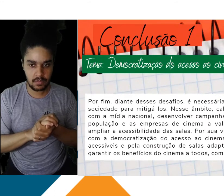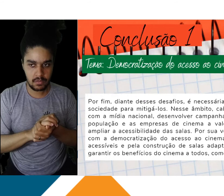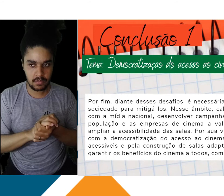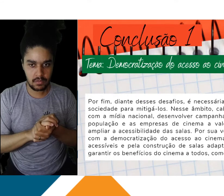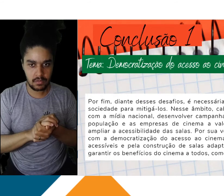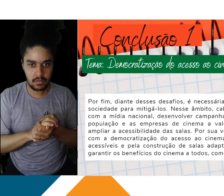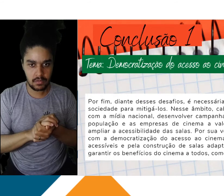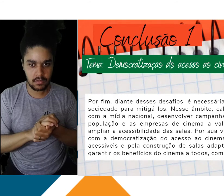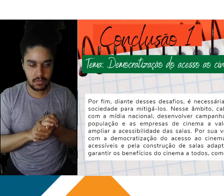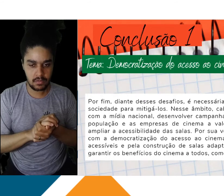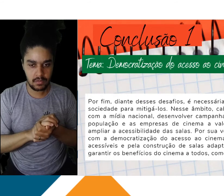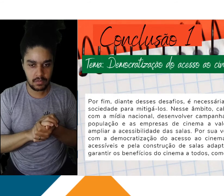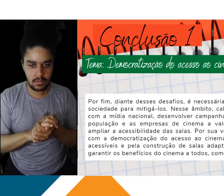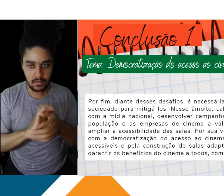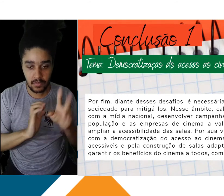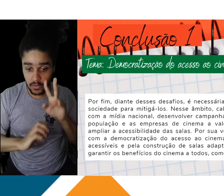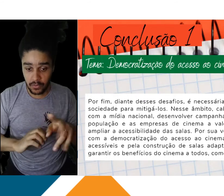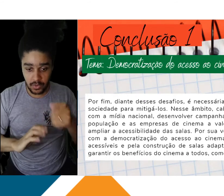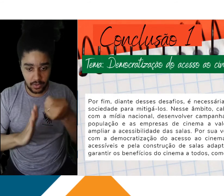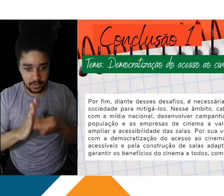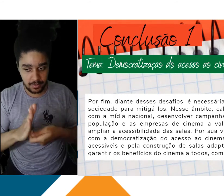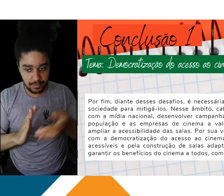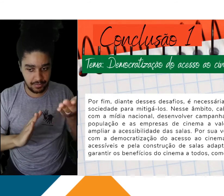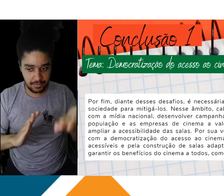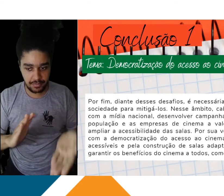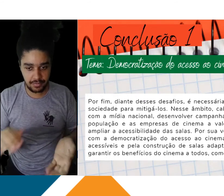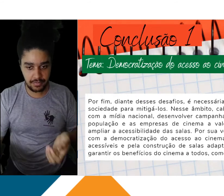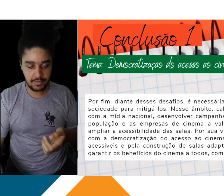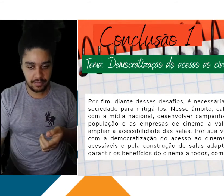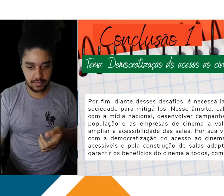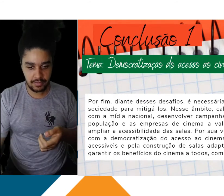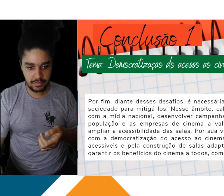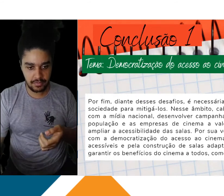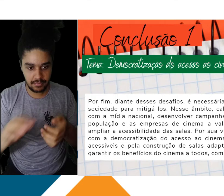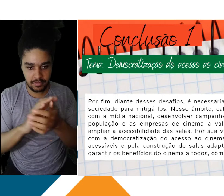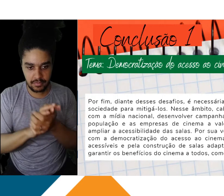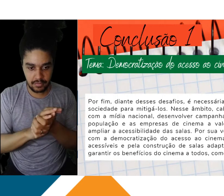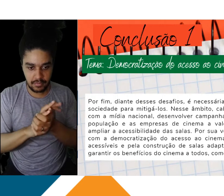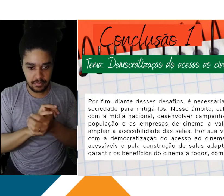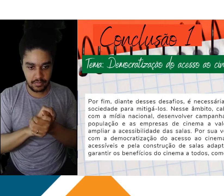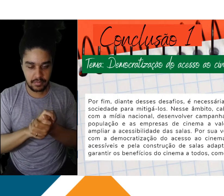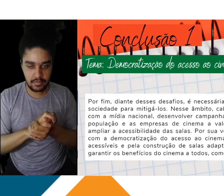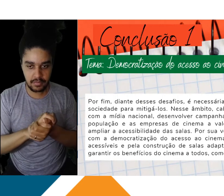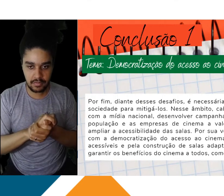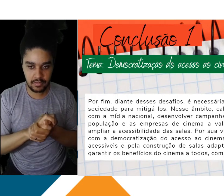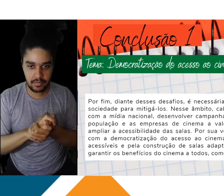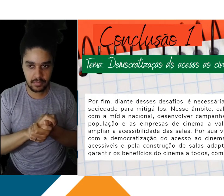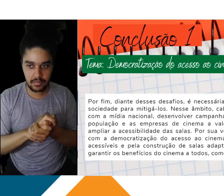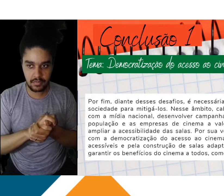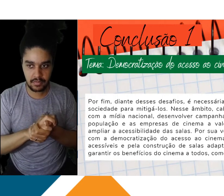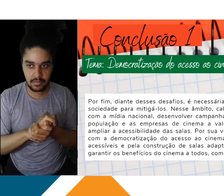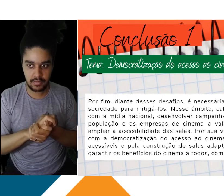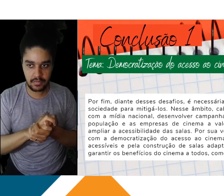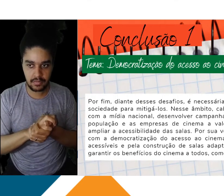das salas. Por sua vez, as empresas devem colaborar com a democratização do acesso ao cinema pela cobrança de valores